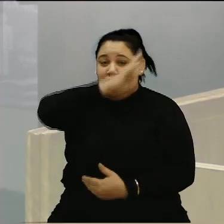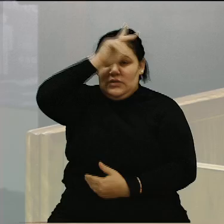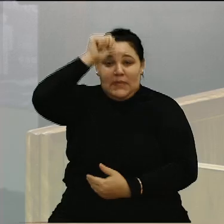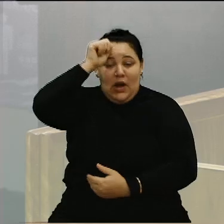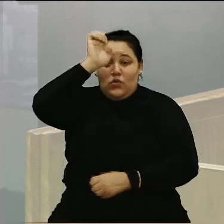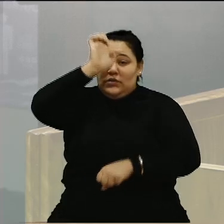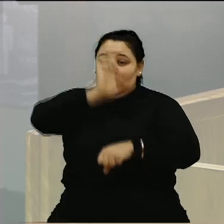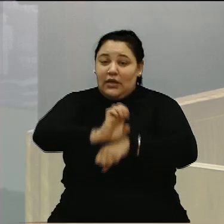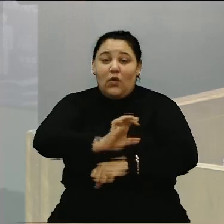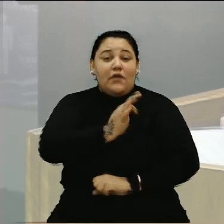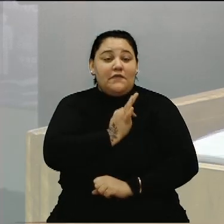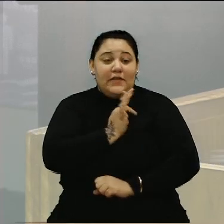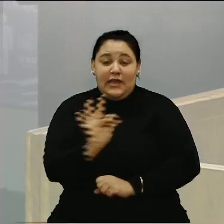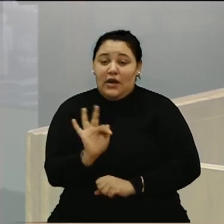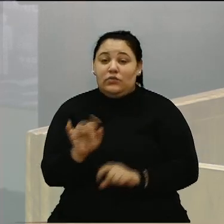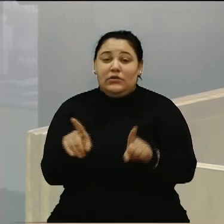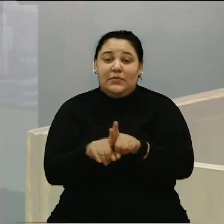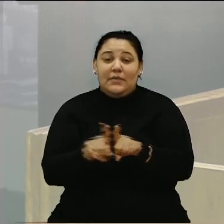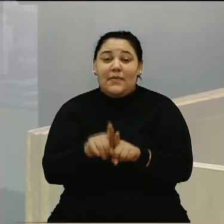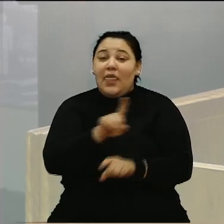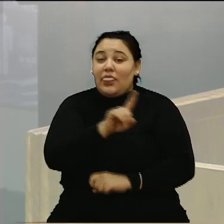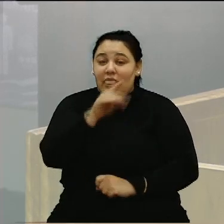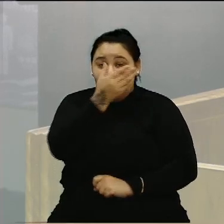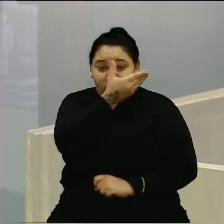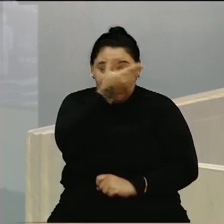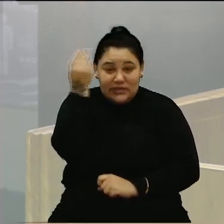estadual e federal, para não esquecermos das